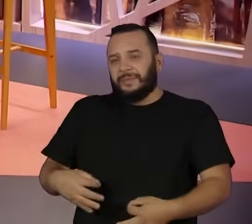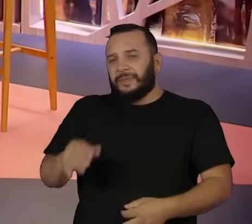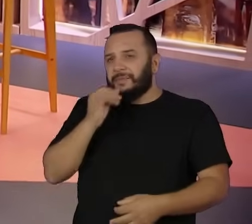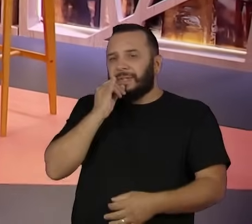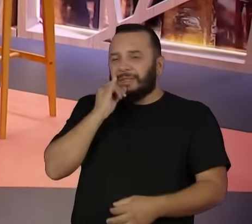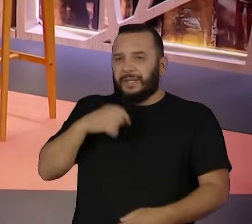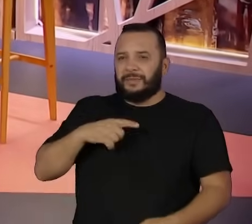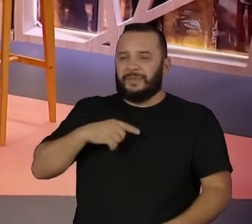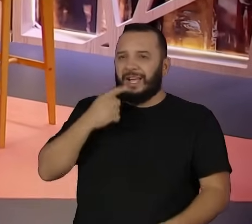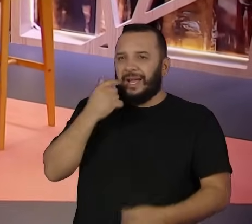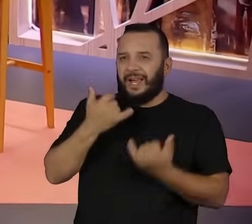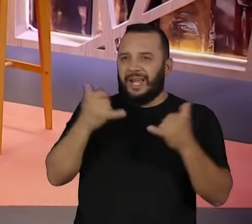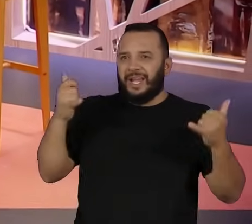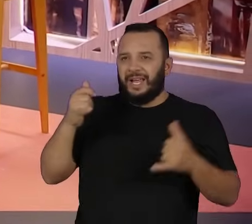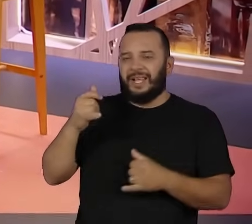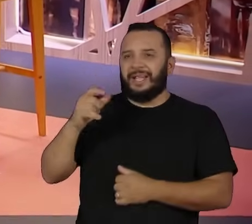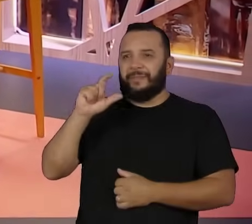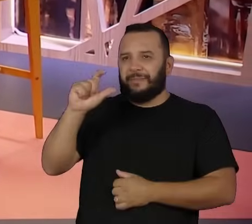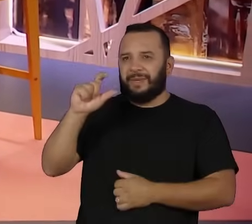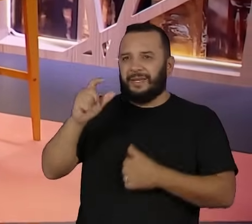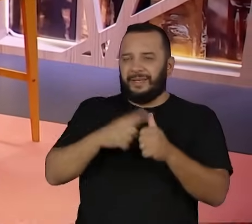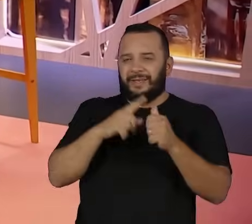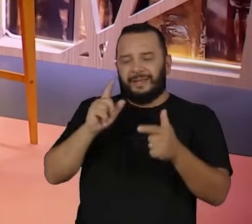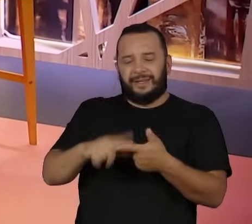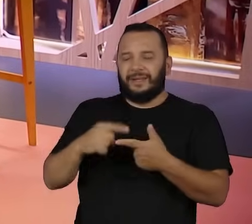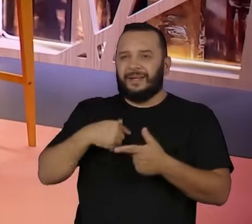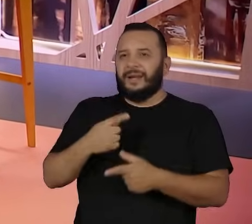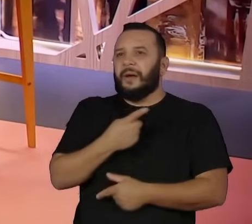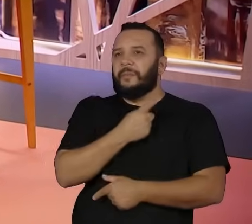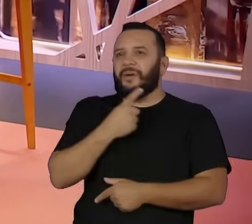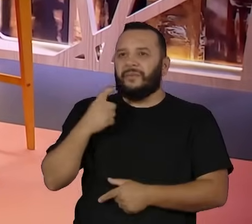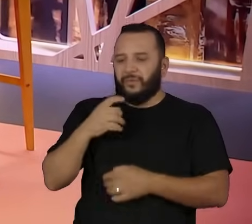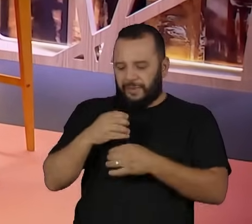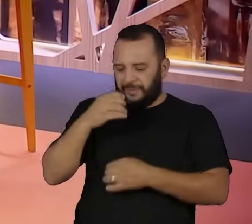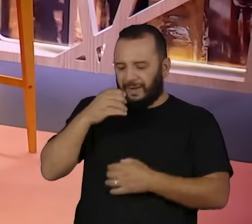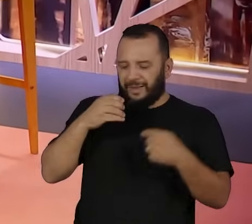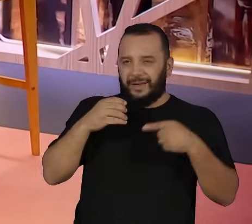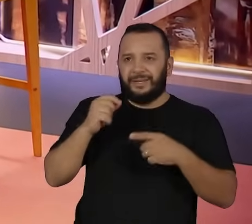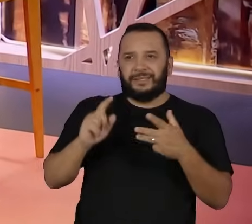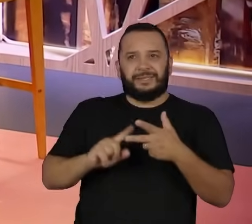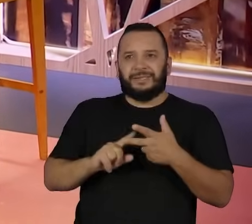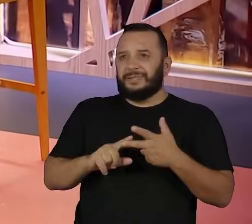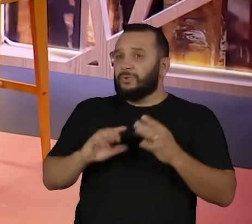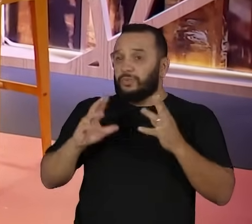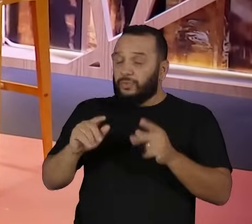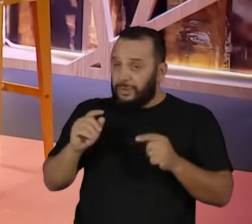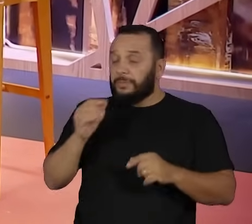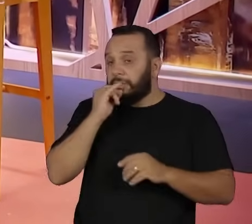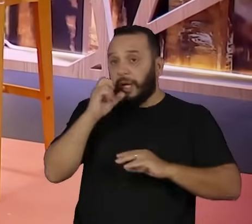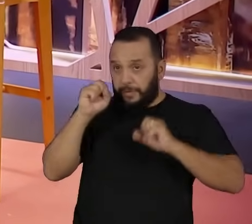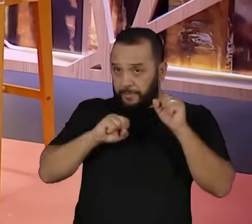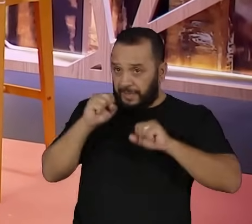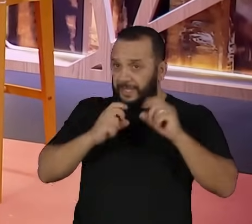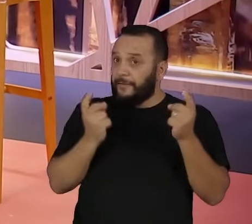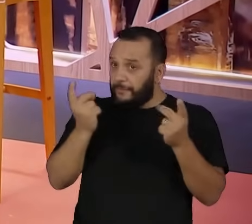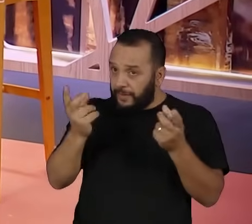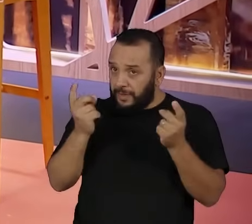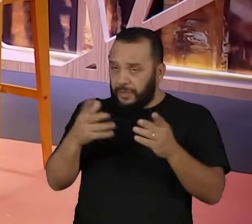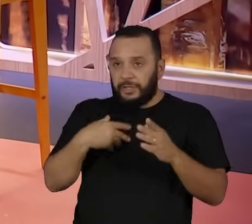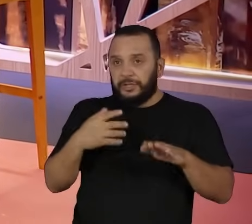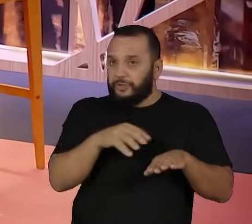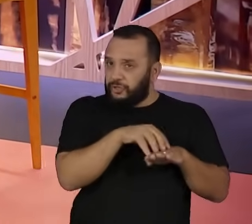pilhas, baterias, lâmpadas, embalagens de perfume. Tudo isso tem que vir da empresa, a empresa tem que fazer